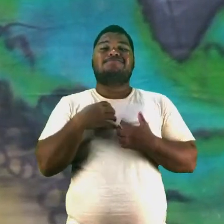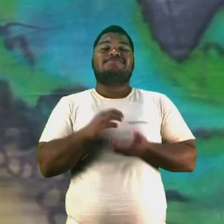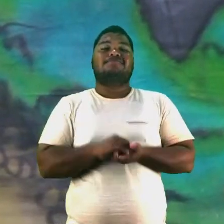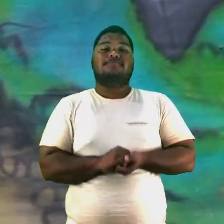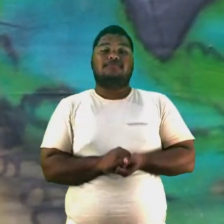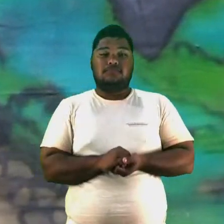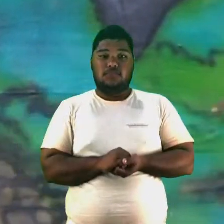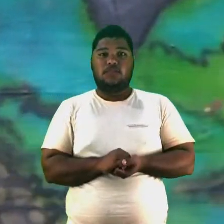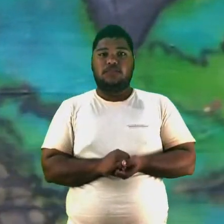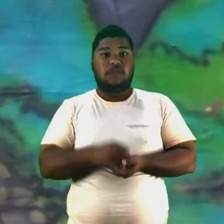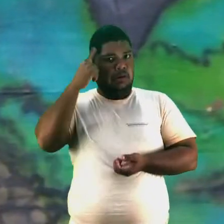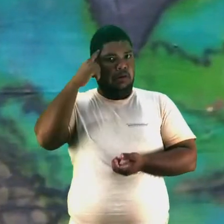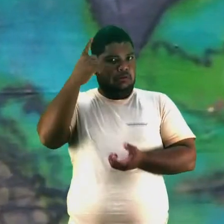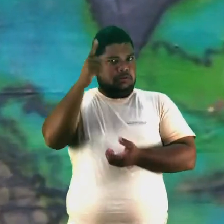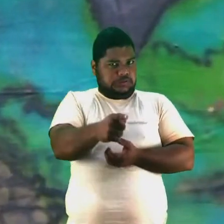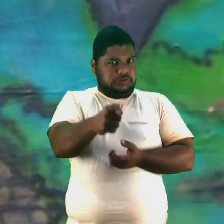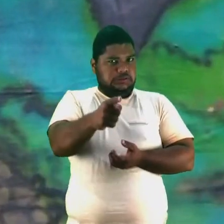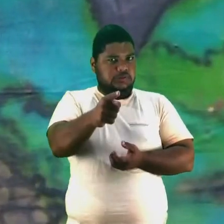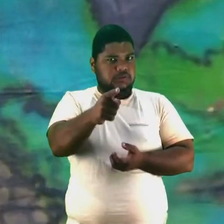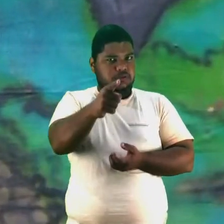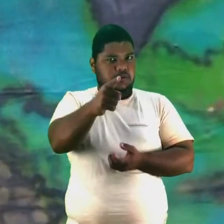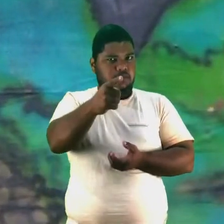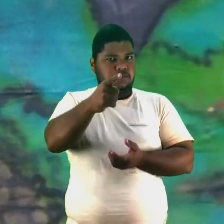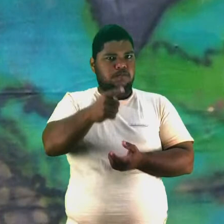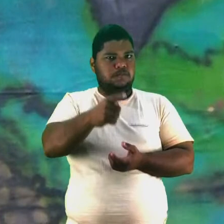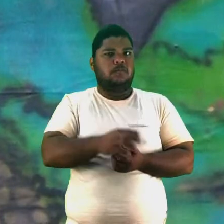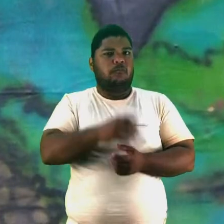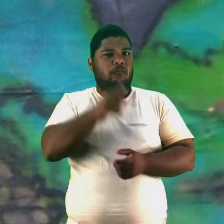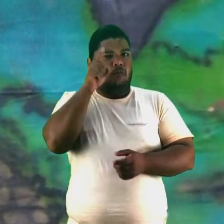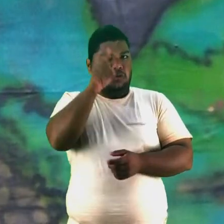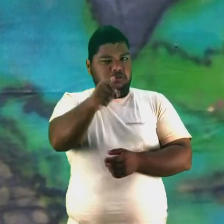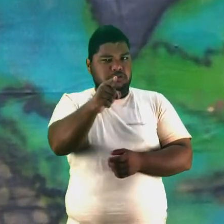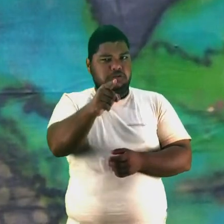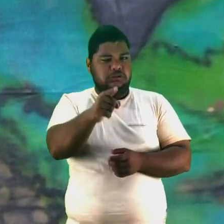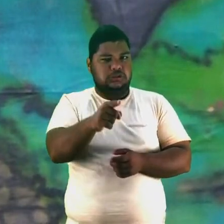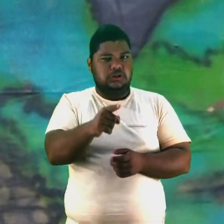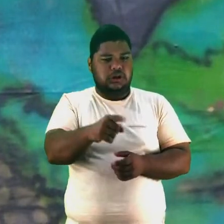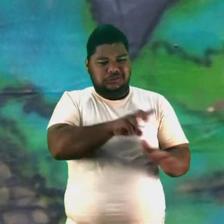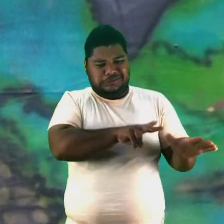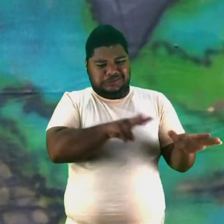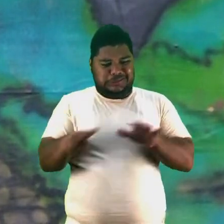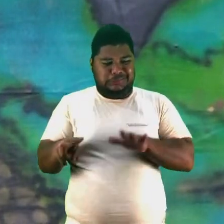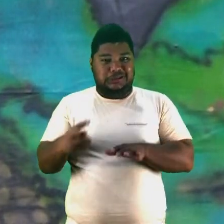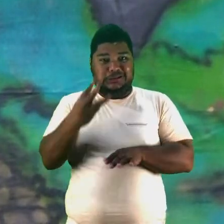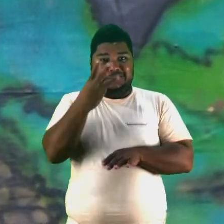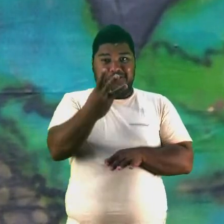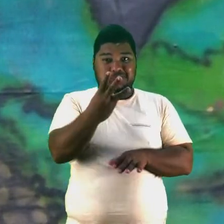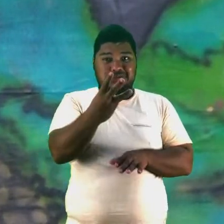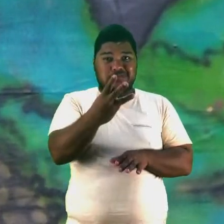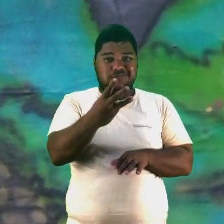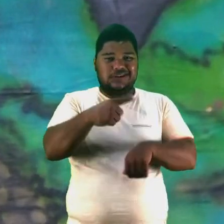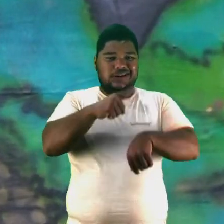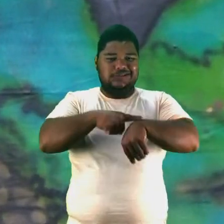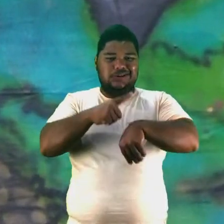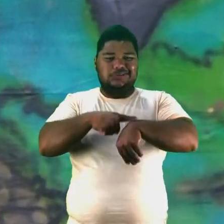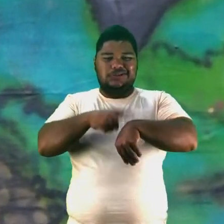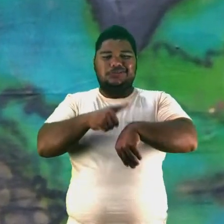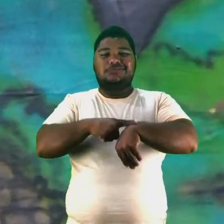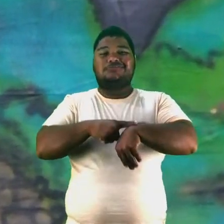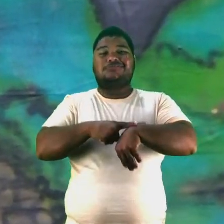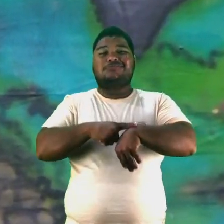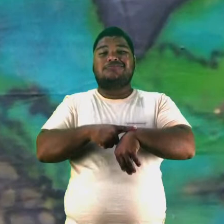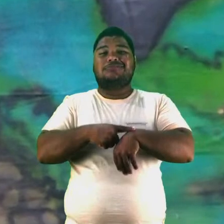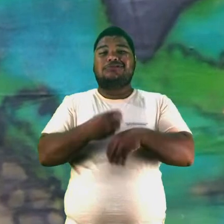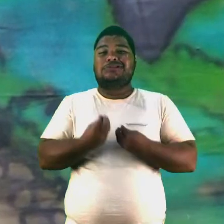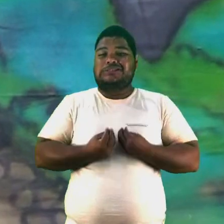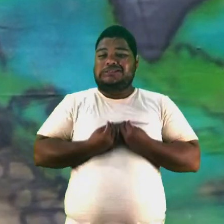Eu quero desafiar você, ao longo dessas semanas, a tirar um tempo e dedicar a